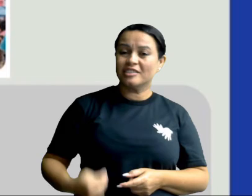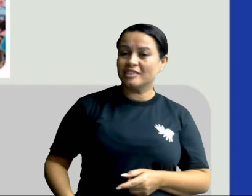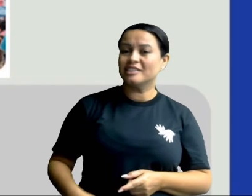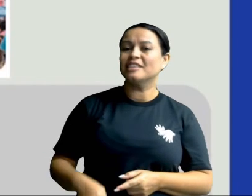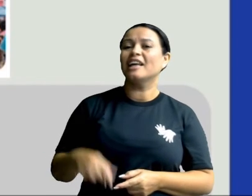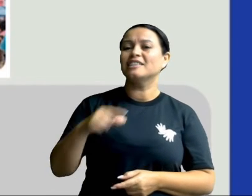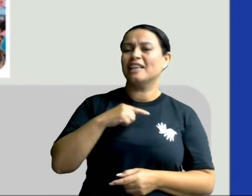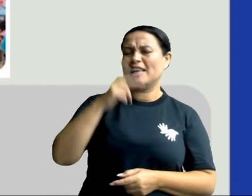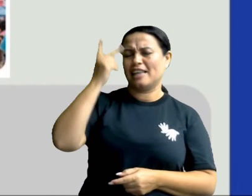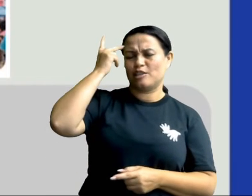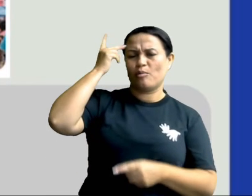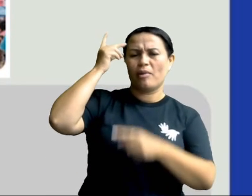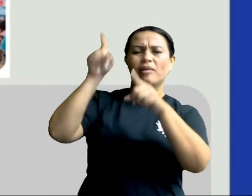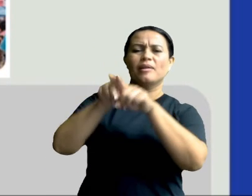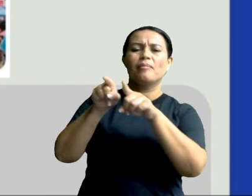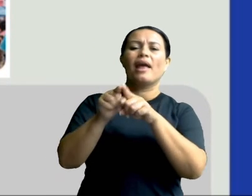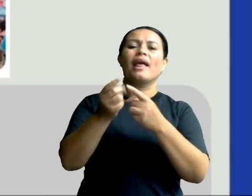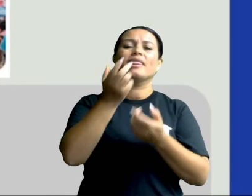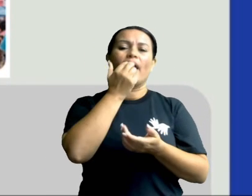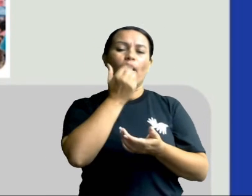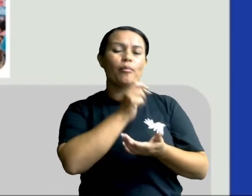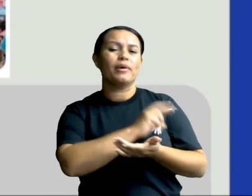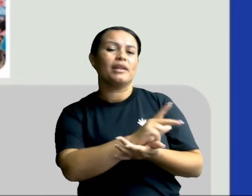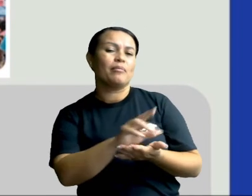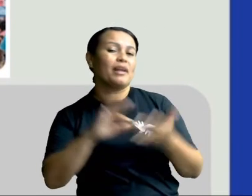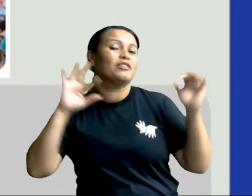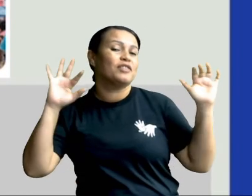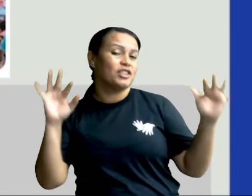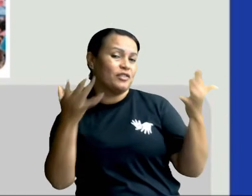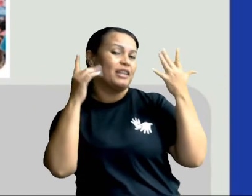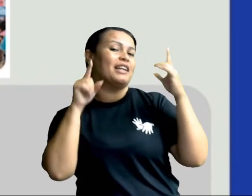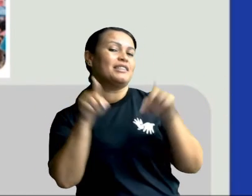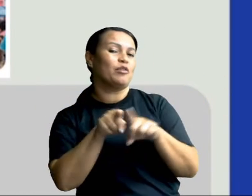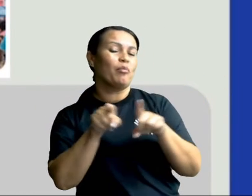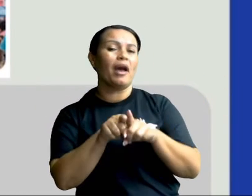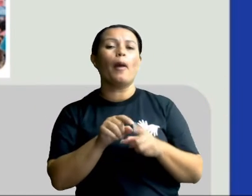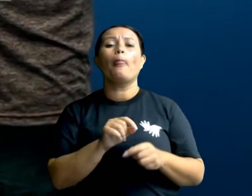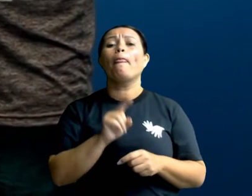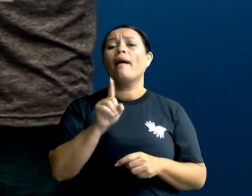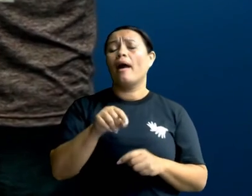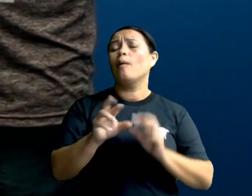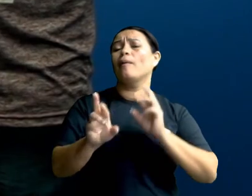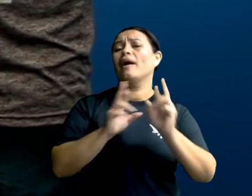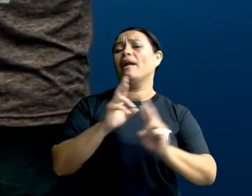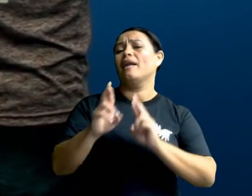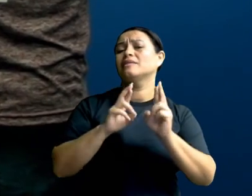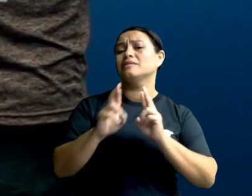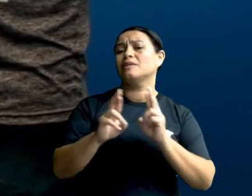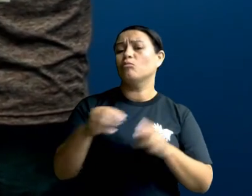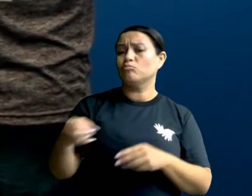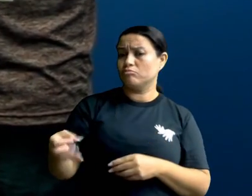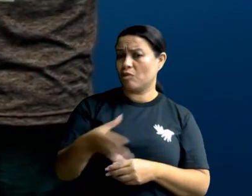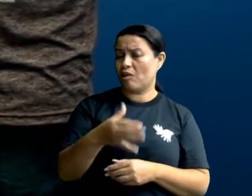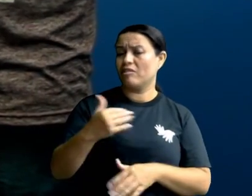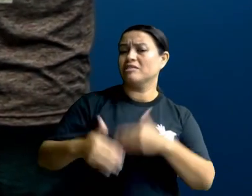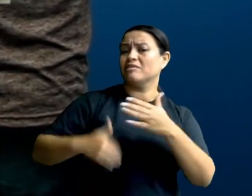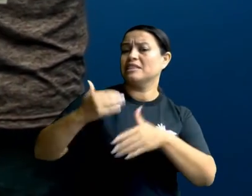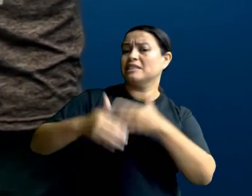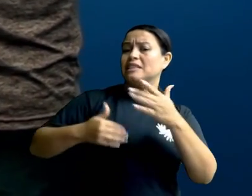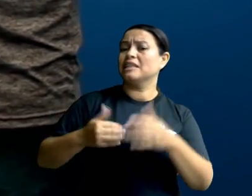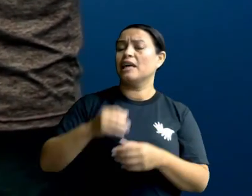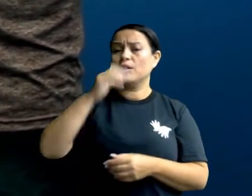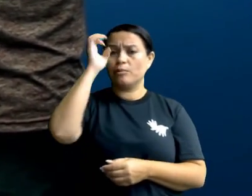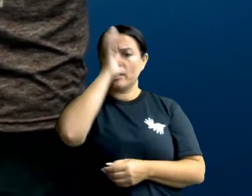essa influência ela vai se dar também na culinária, nas festividades. Então, é uma relação nova, né? Que vai se